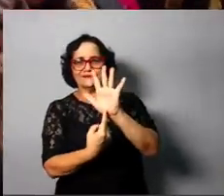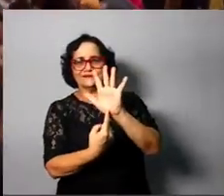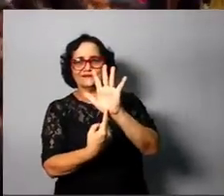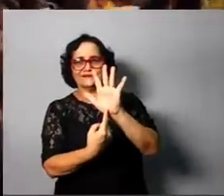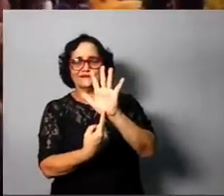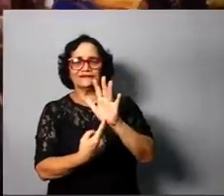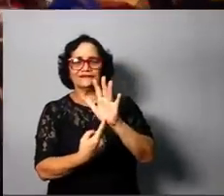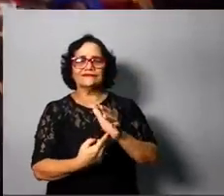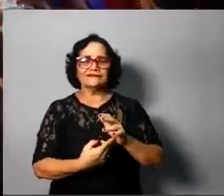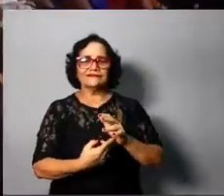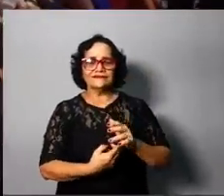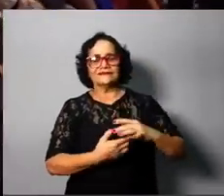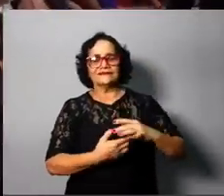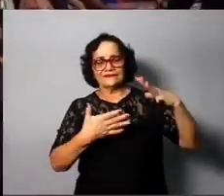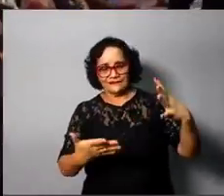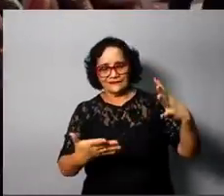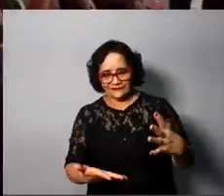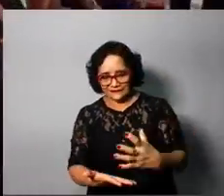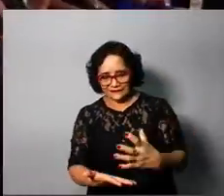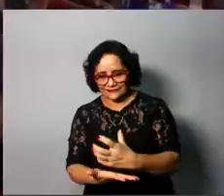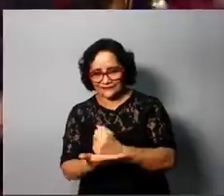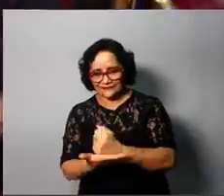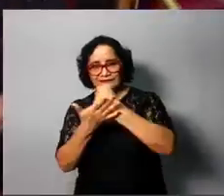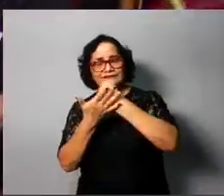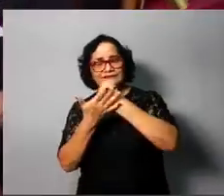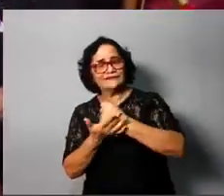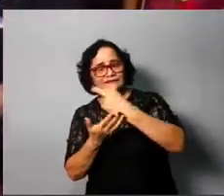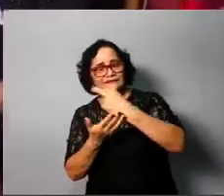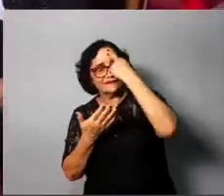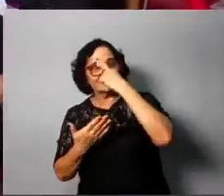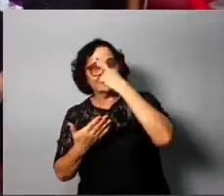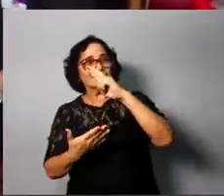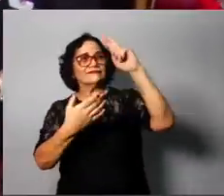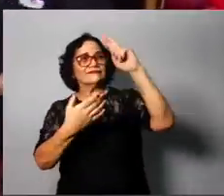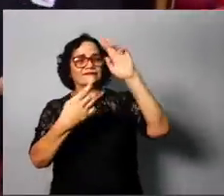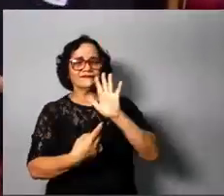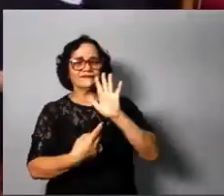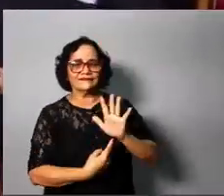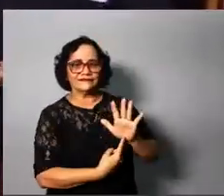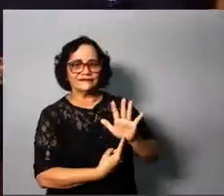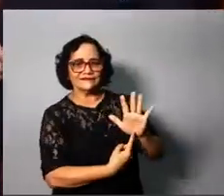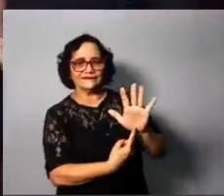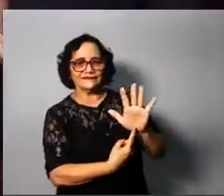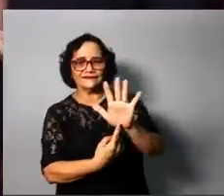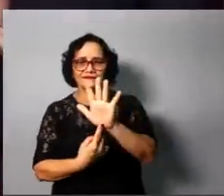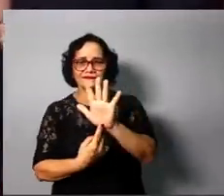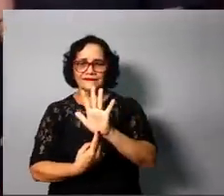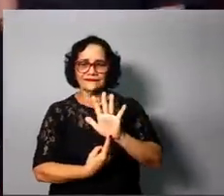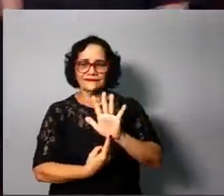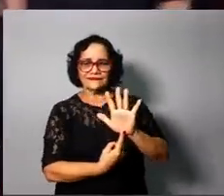salvação. O Senhor fez conhecer a